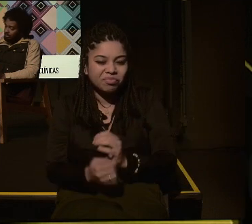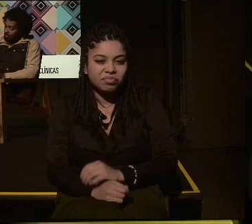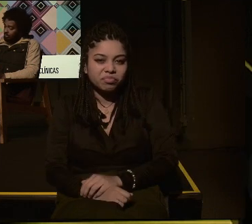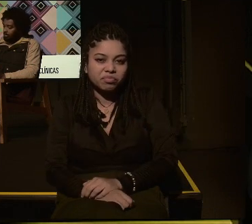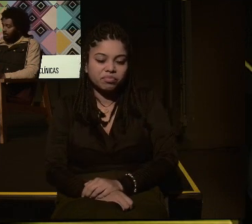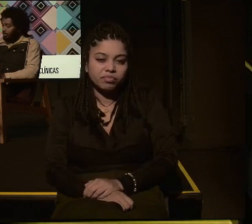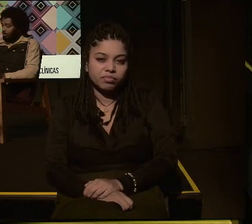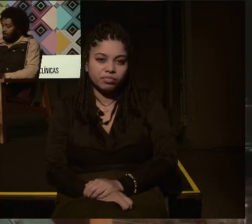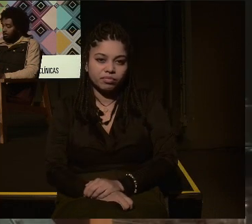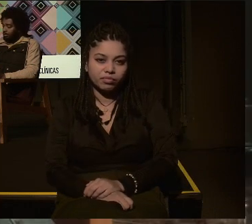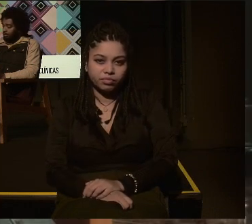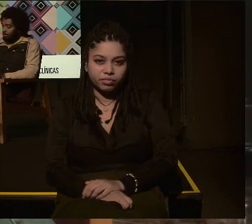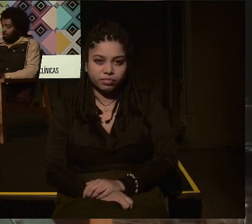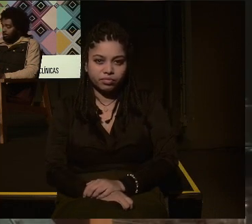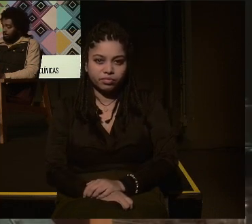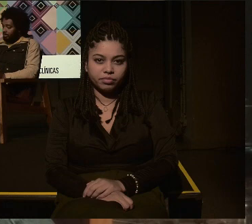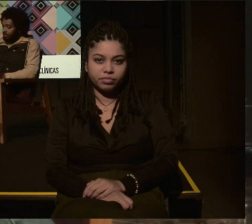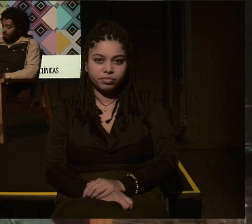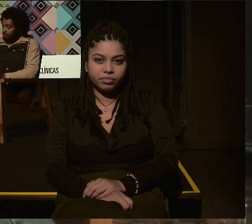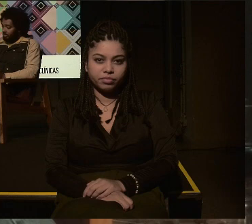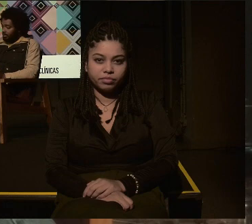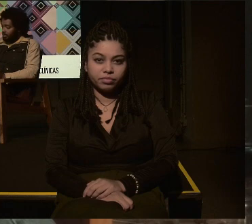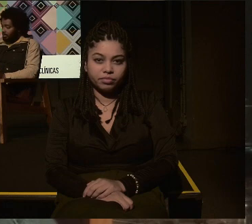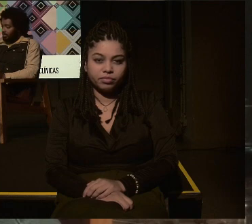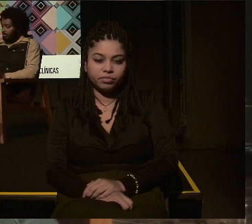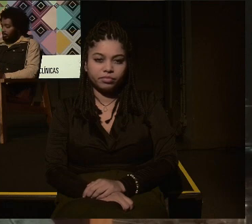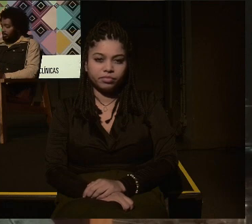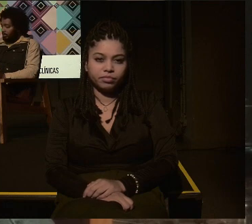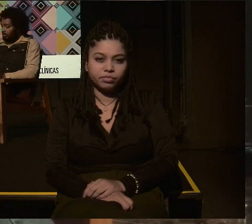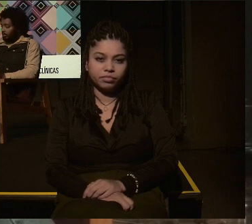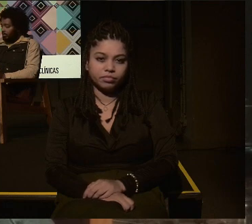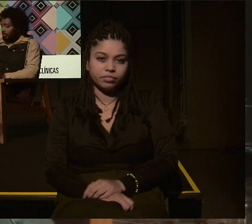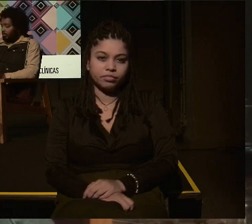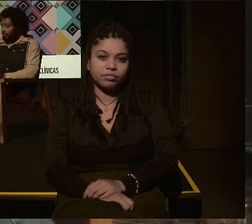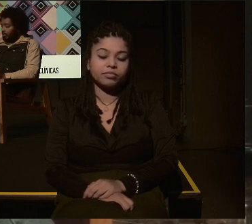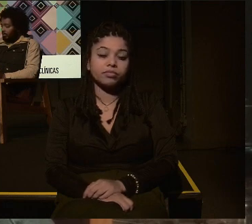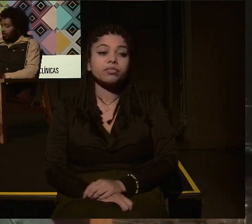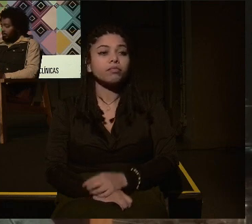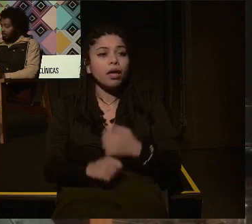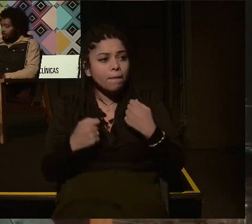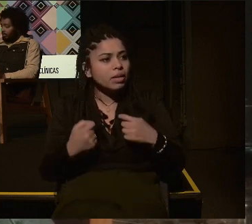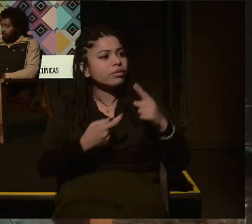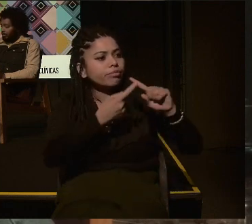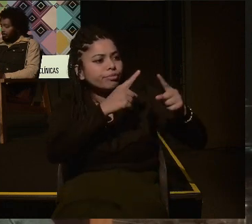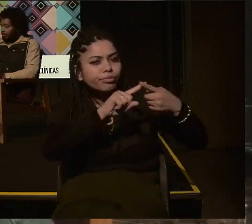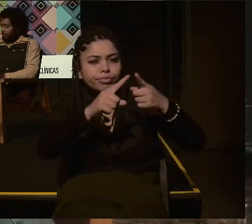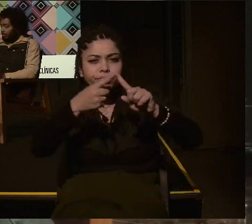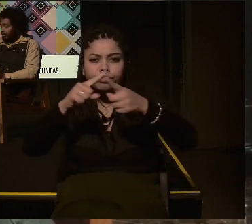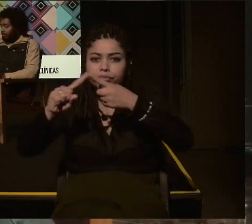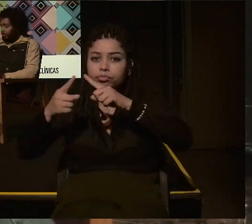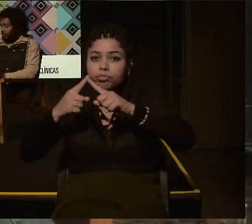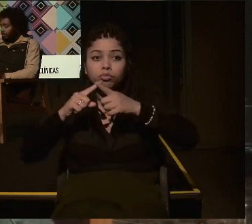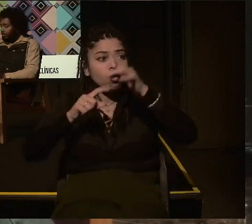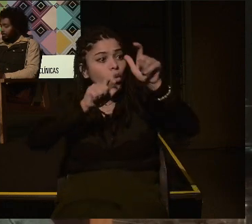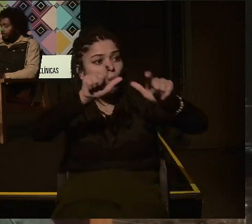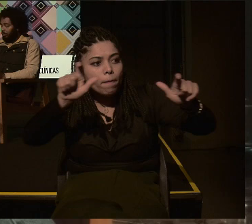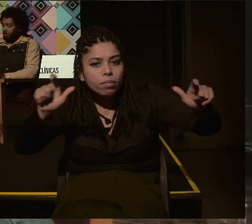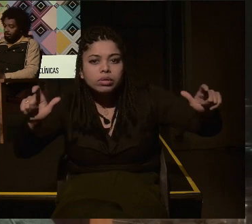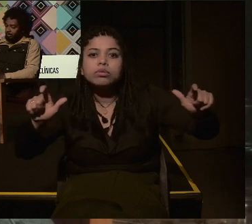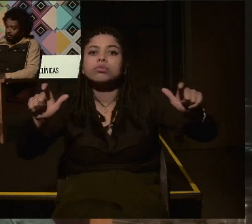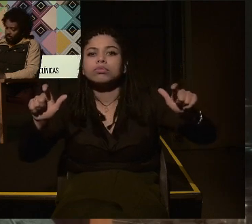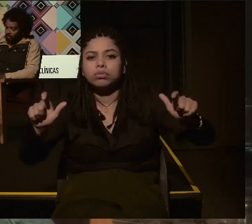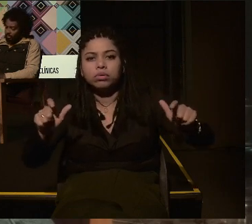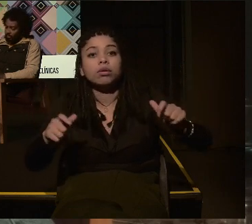numa coxa que seja comunitária, que seja pública, que